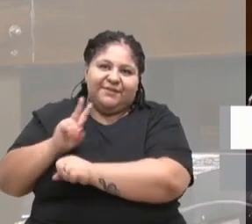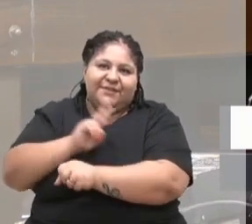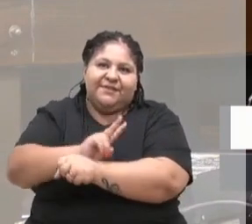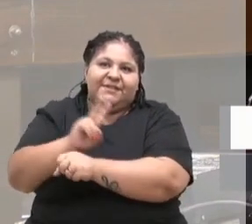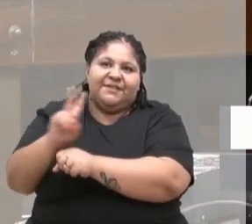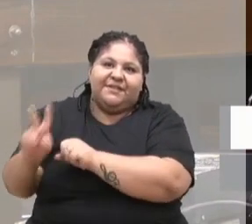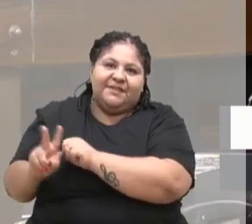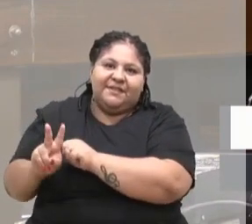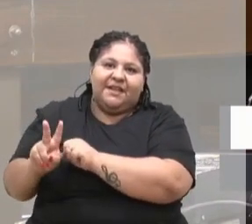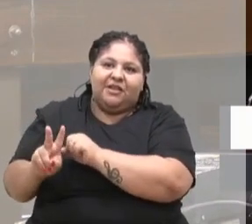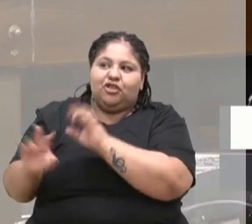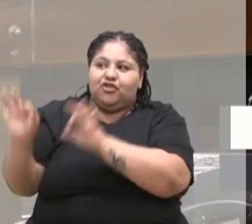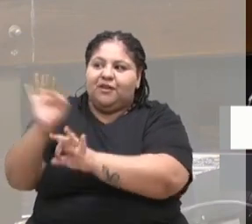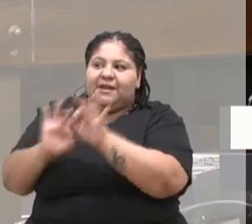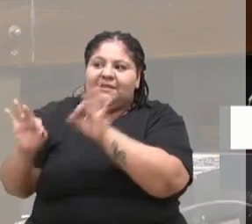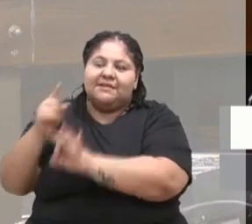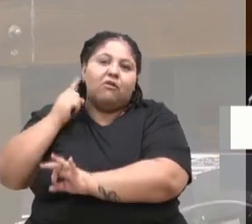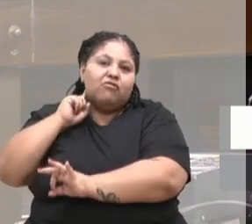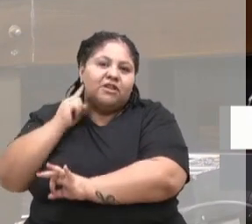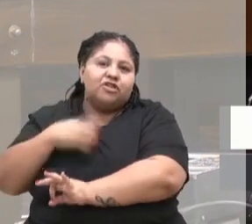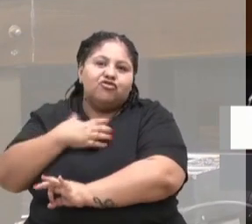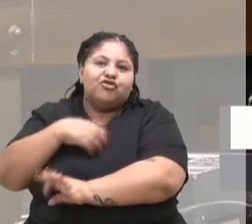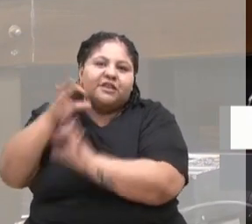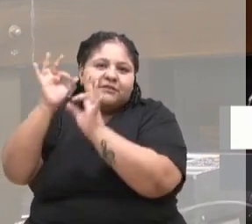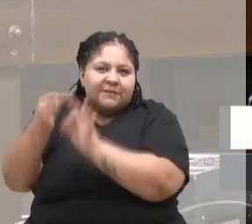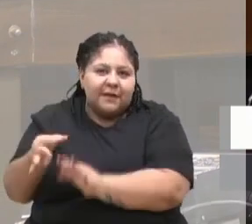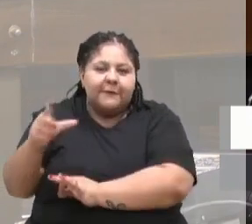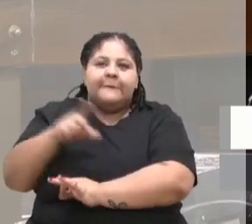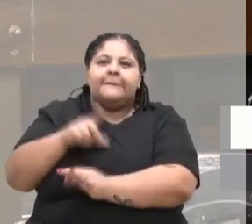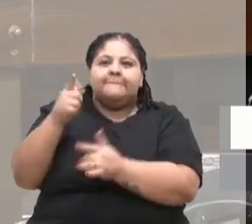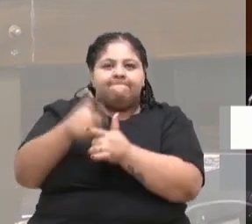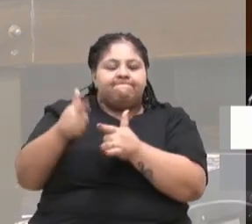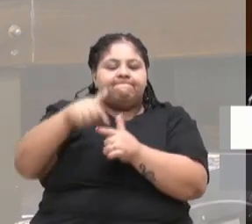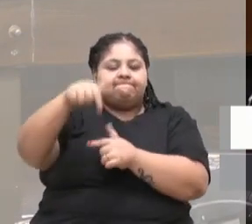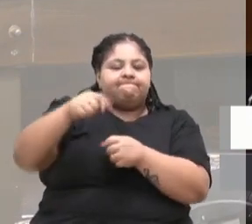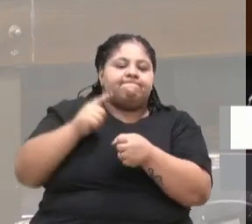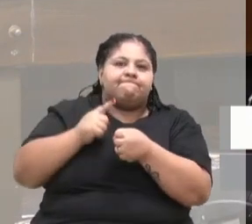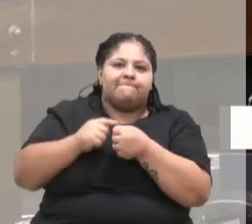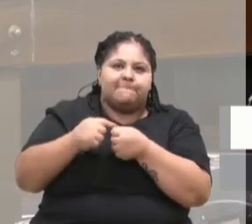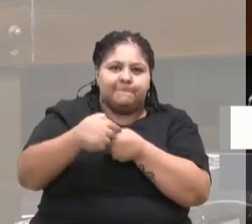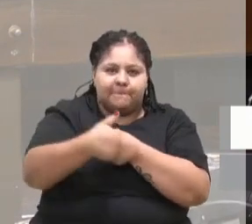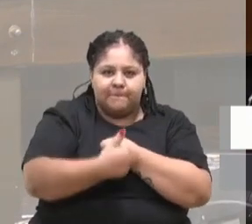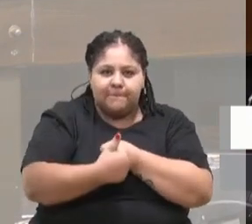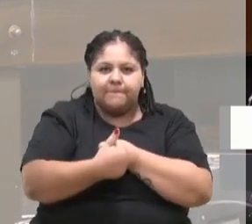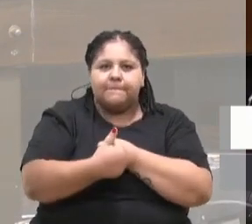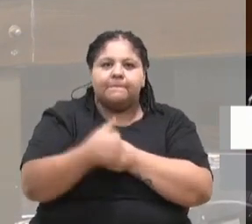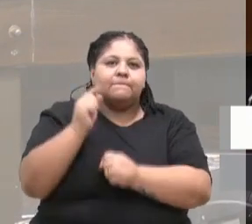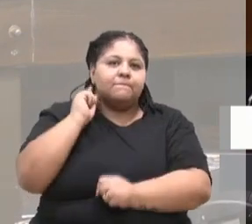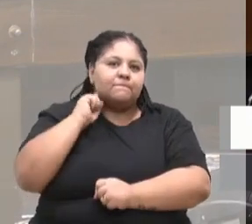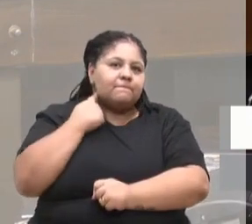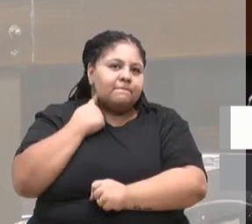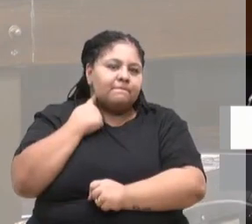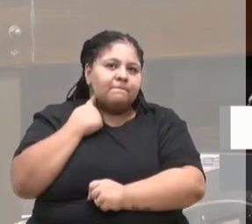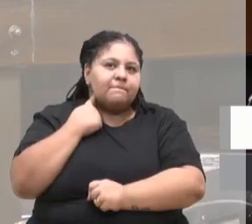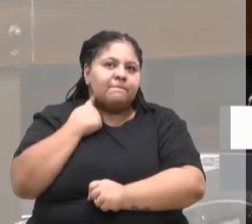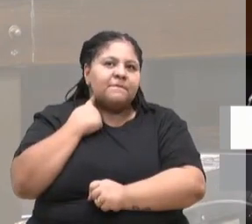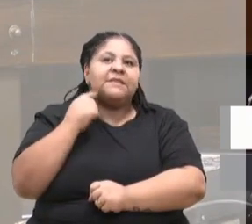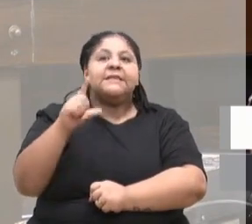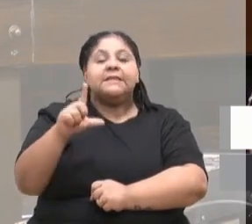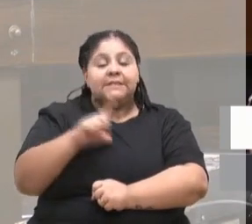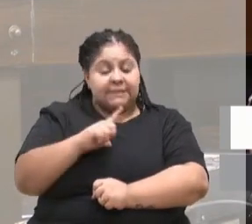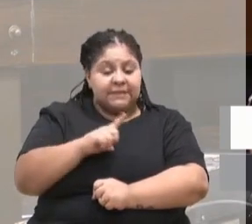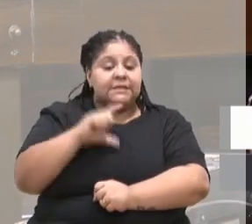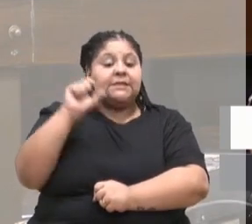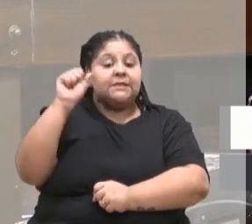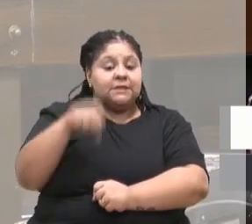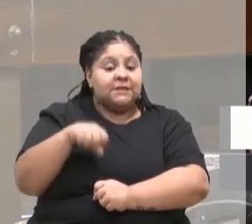Então, tem vários problemas aí na questão da nossa cidade, na questão do lixo, que teria que ter, sim,